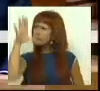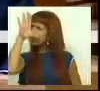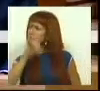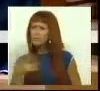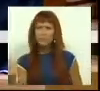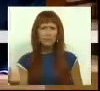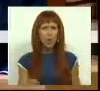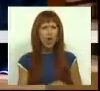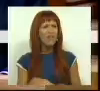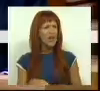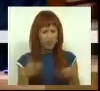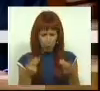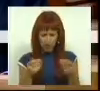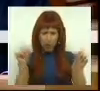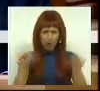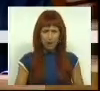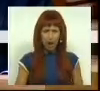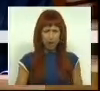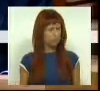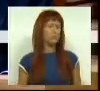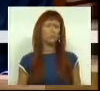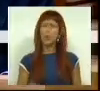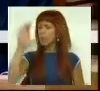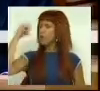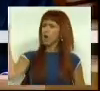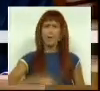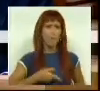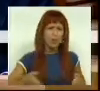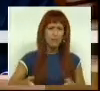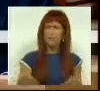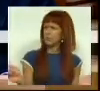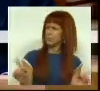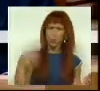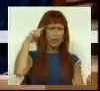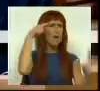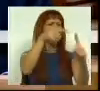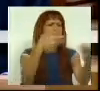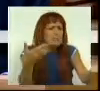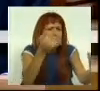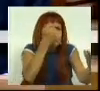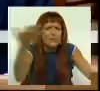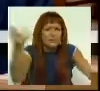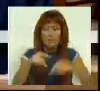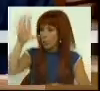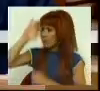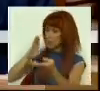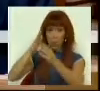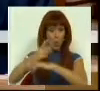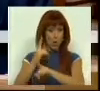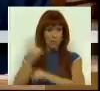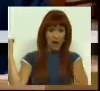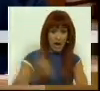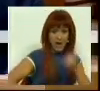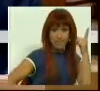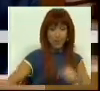Governo anda a fazer mal as contas. O Governo anda a impor caminhos que não levam a lado nenhum. O Governo continua a